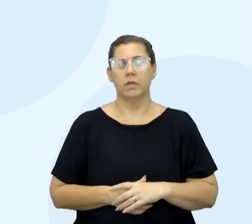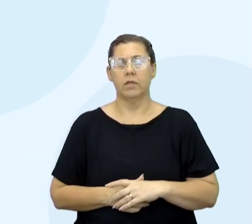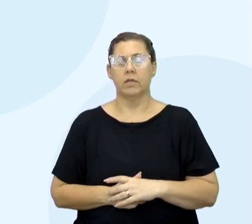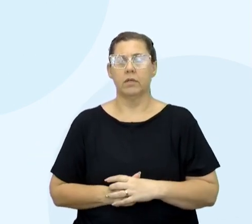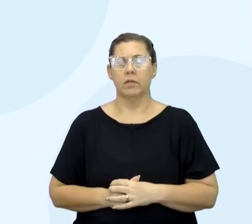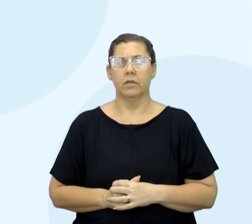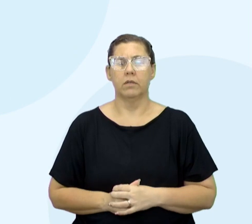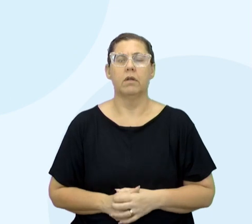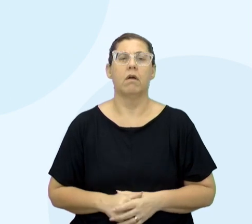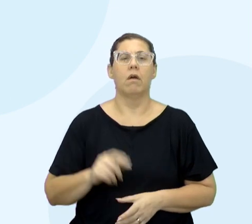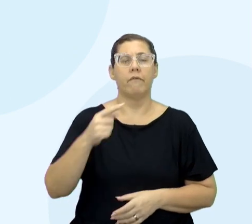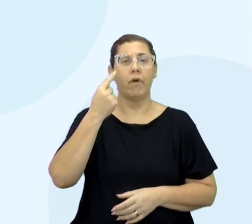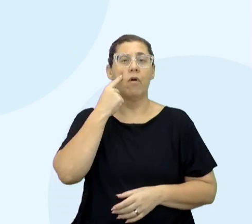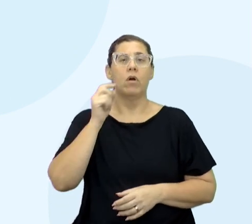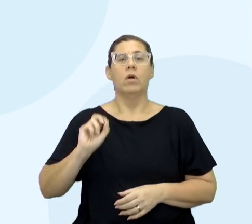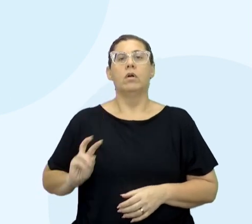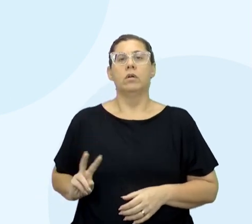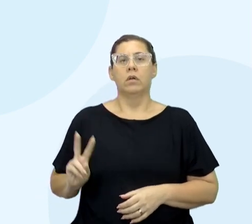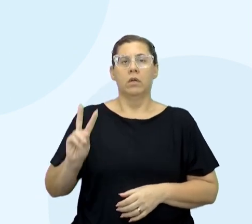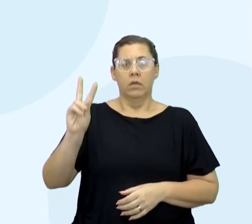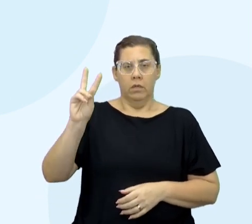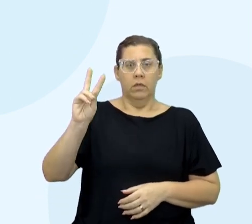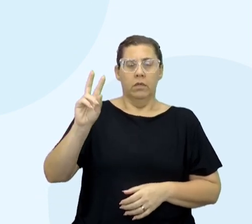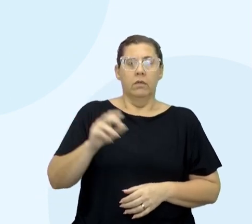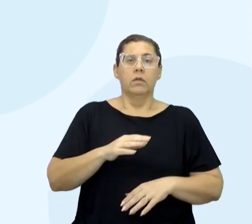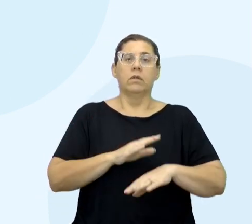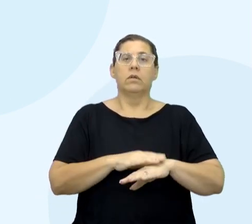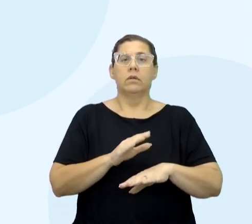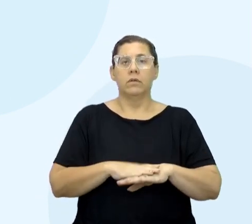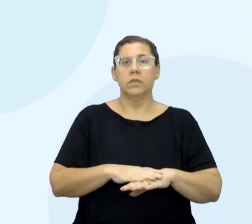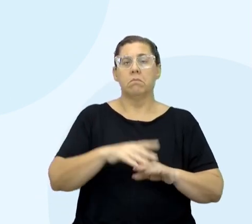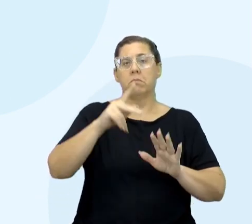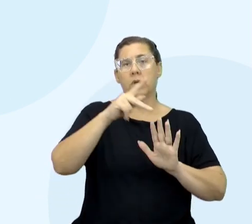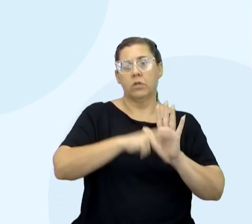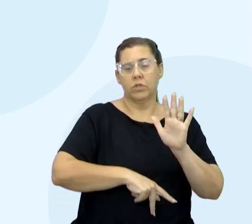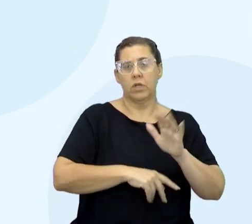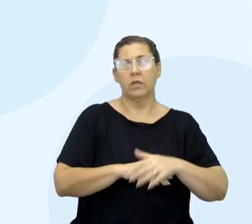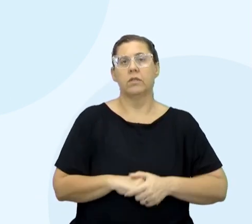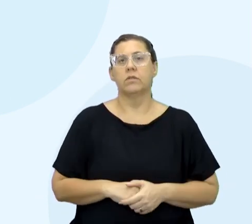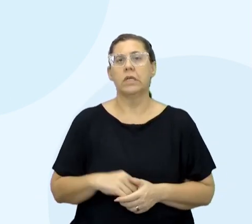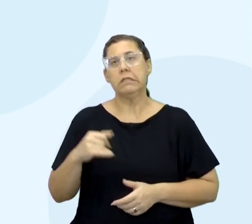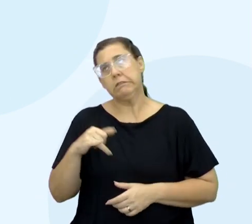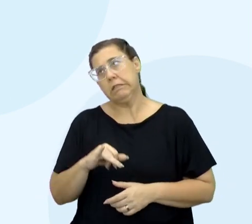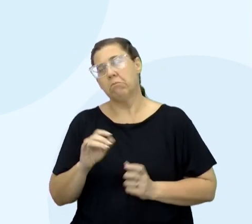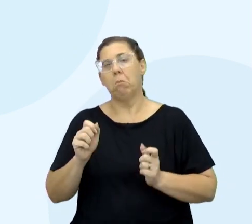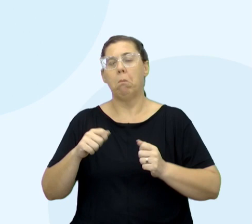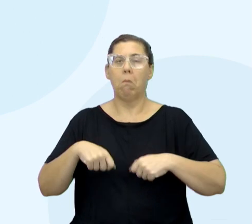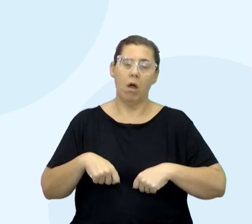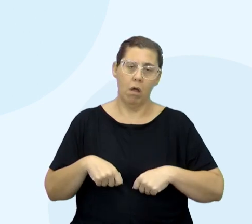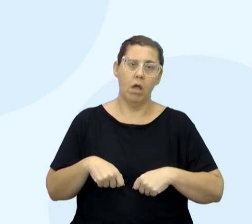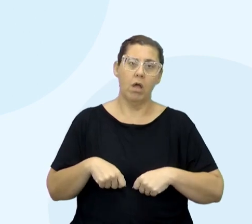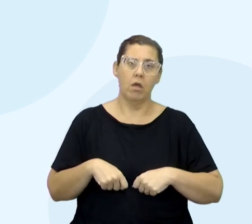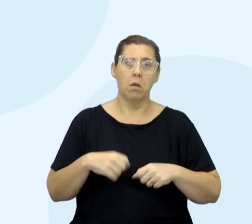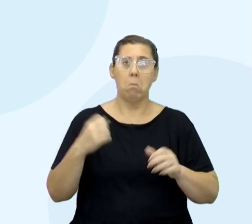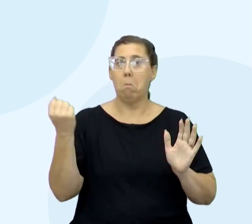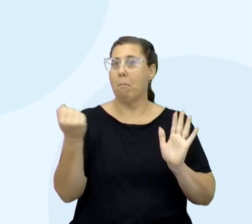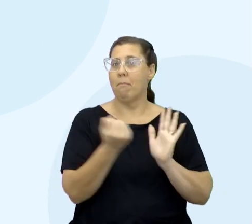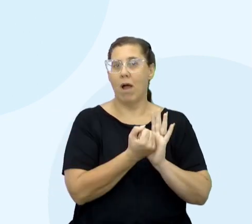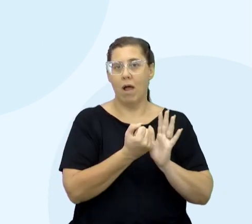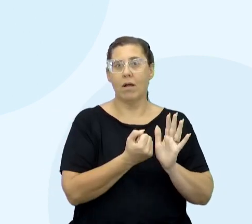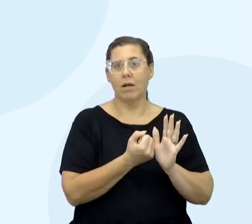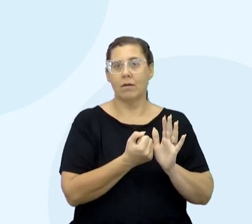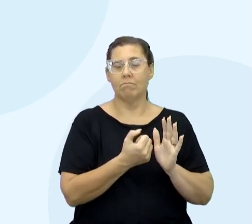vida, era estimar o valor necessário para a realização de alguns projetos. Se for possível, registre ao